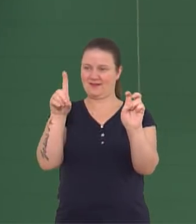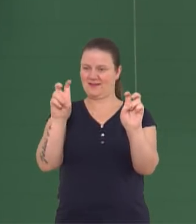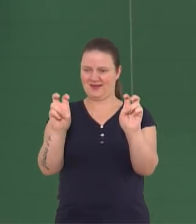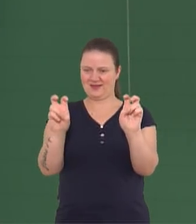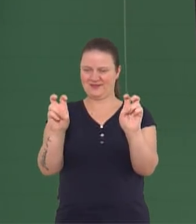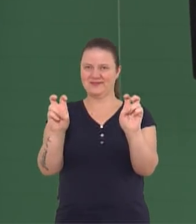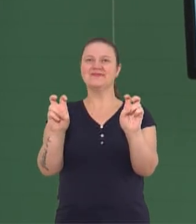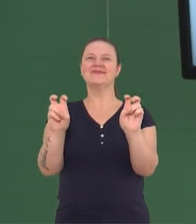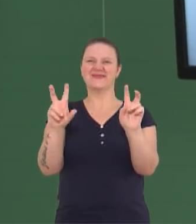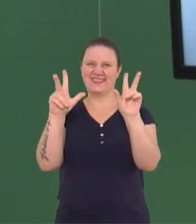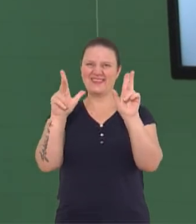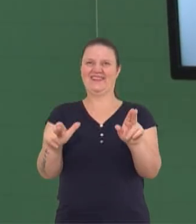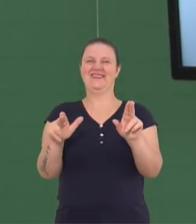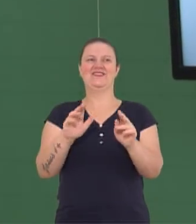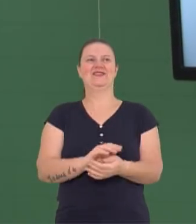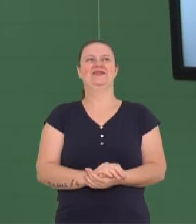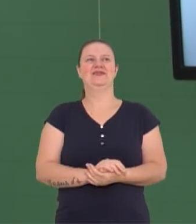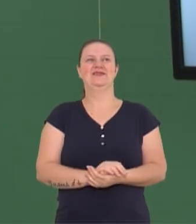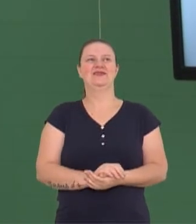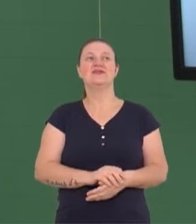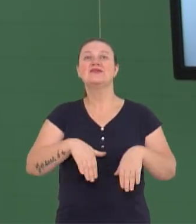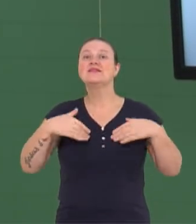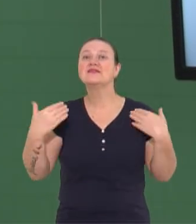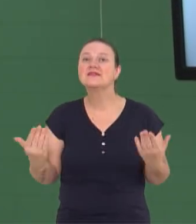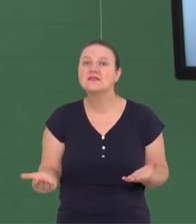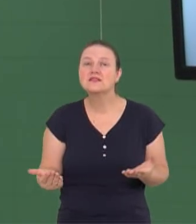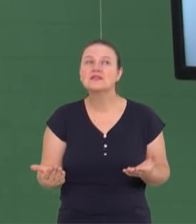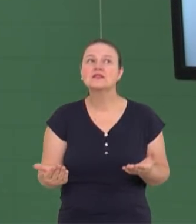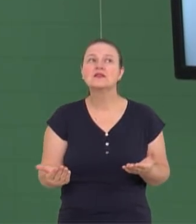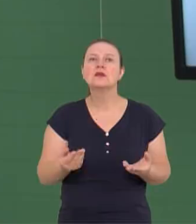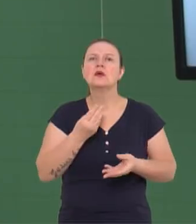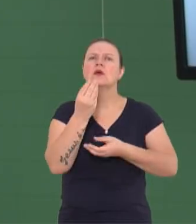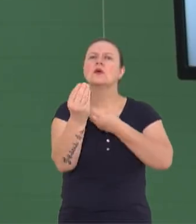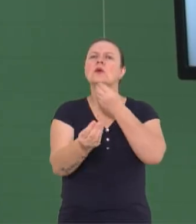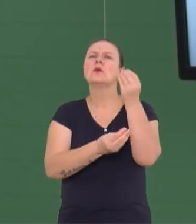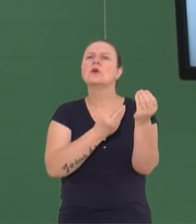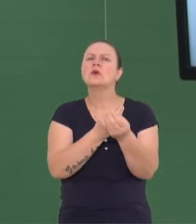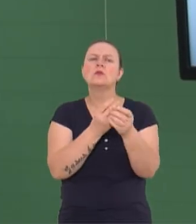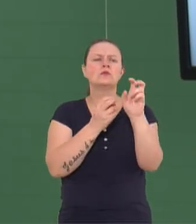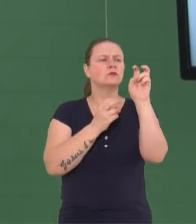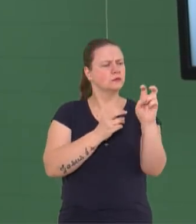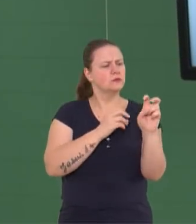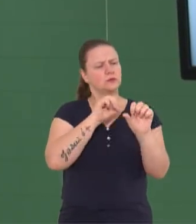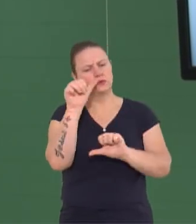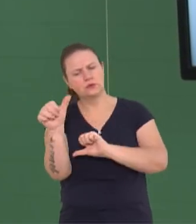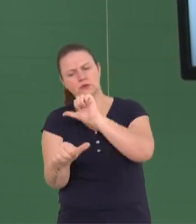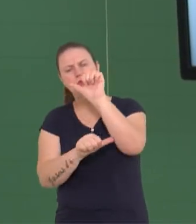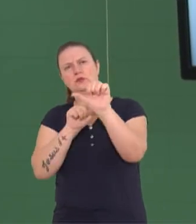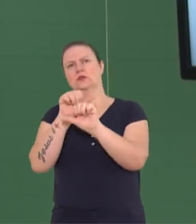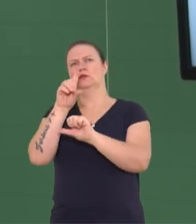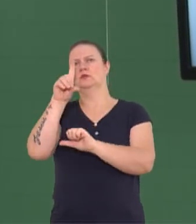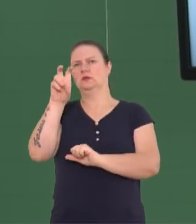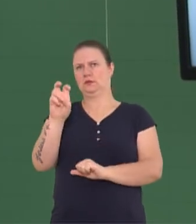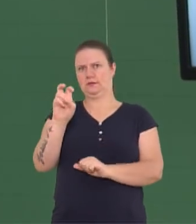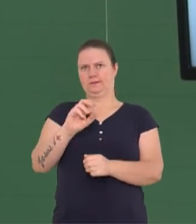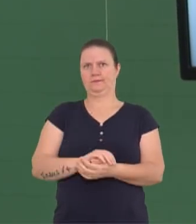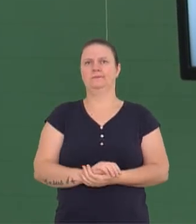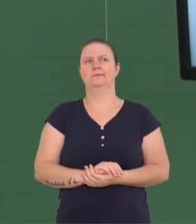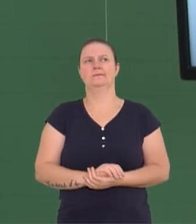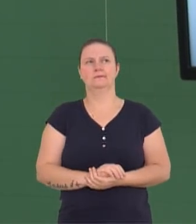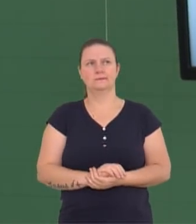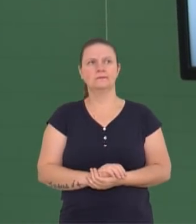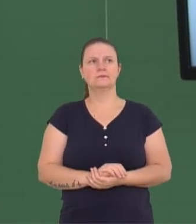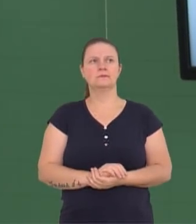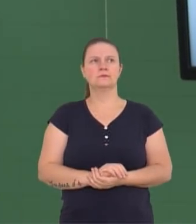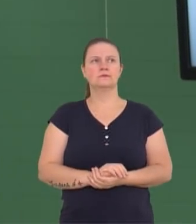15. O que aconteceu aqui? Como é que o 5 vira 15? Vamos pensar